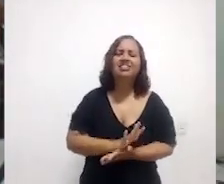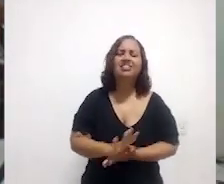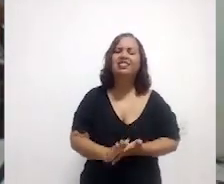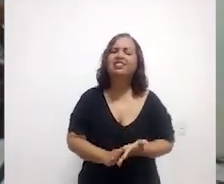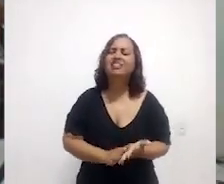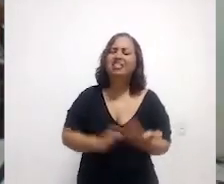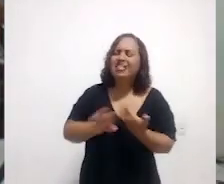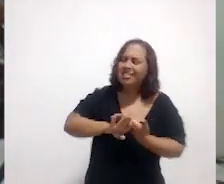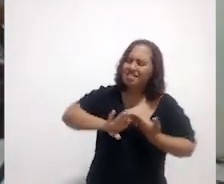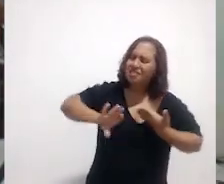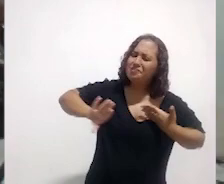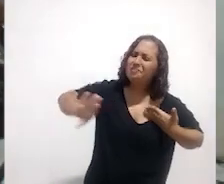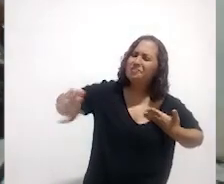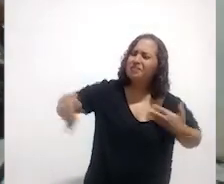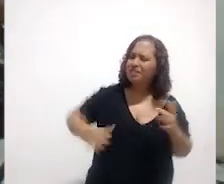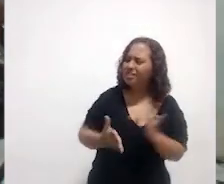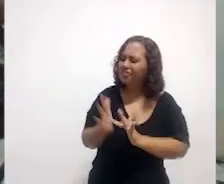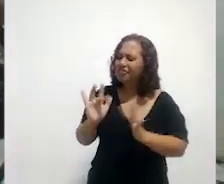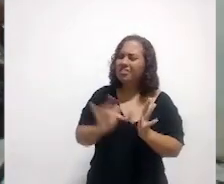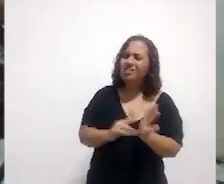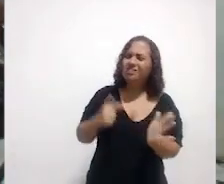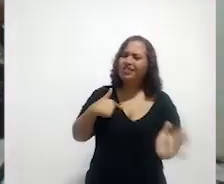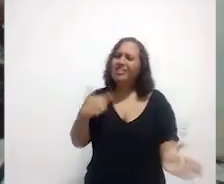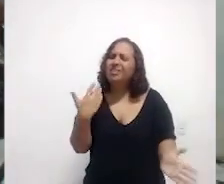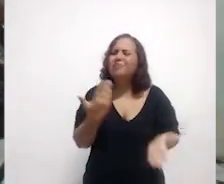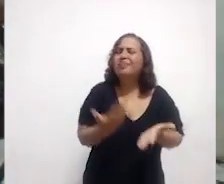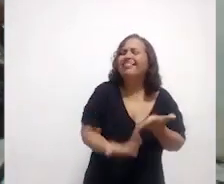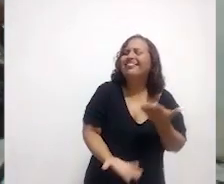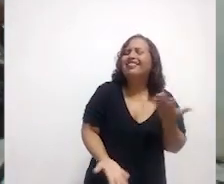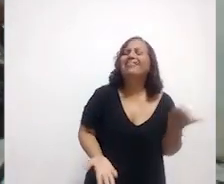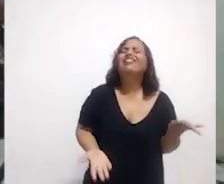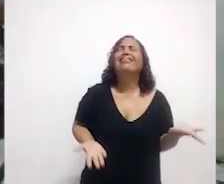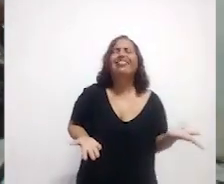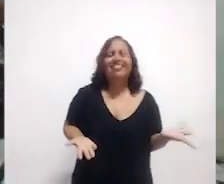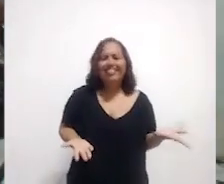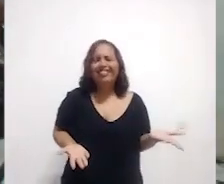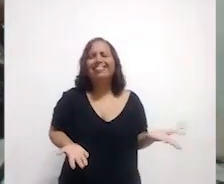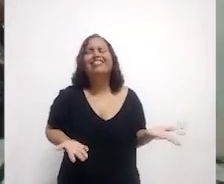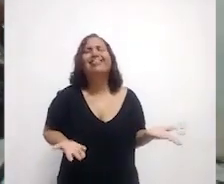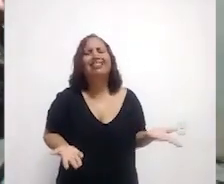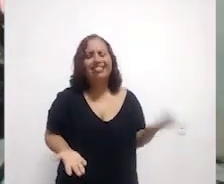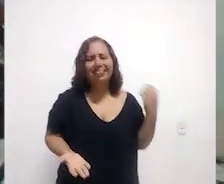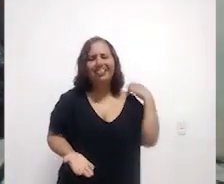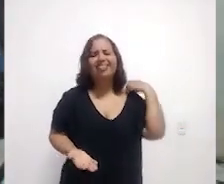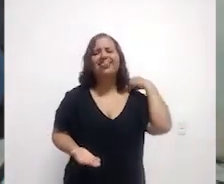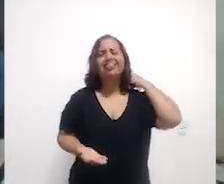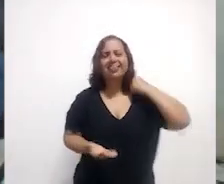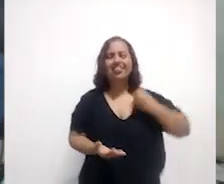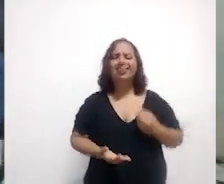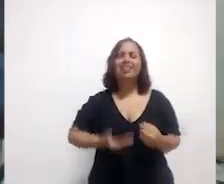Jesus. Perdido estou sem ti, Jesus.